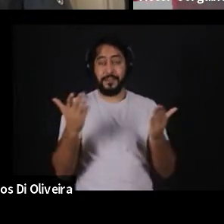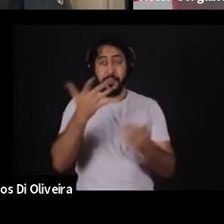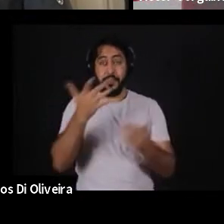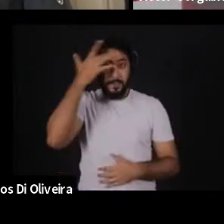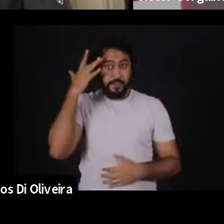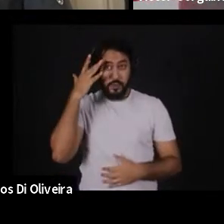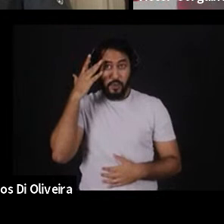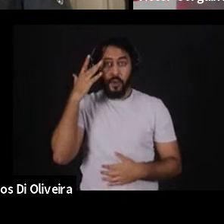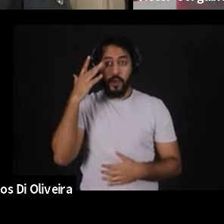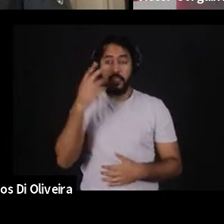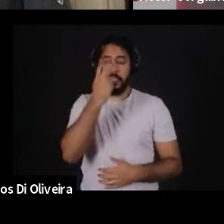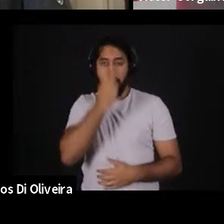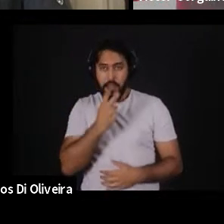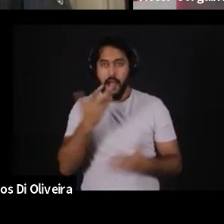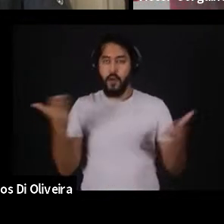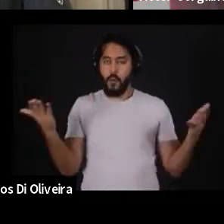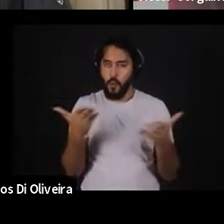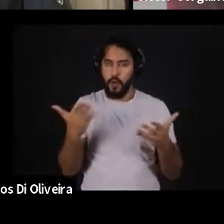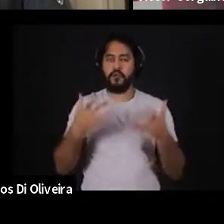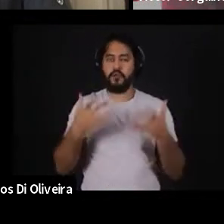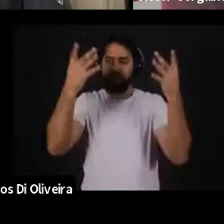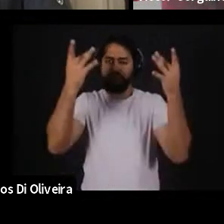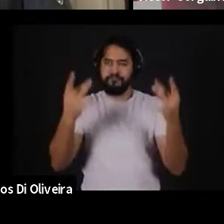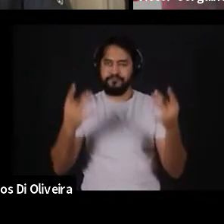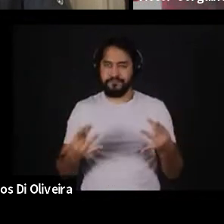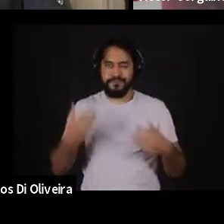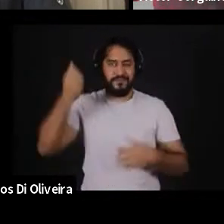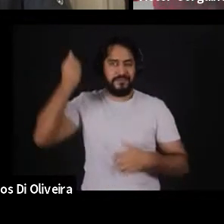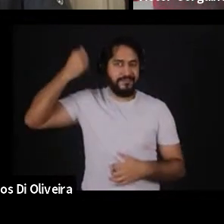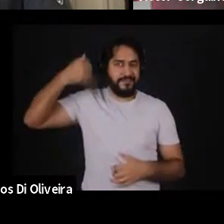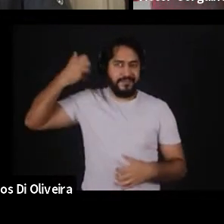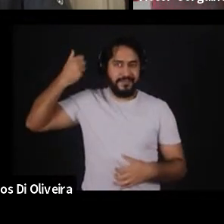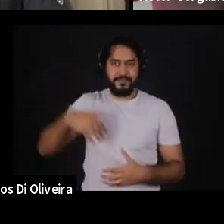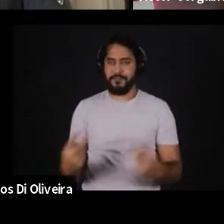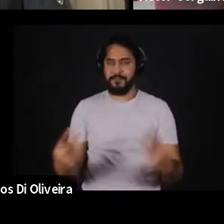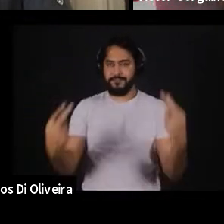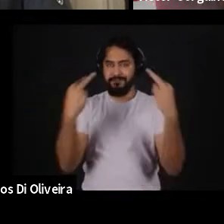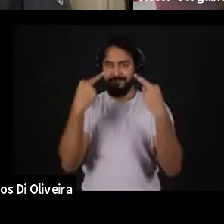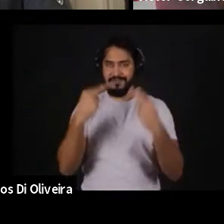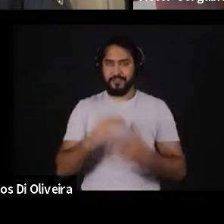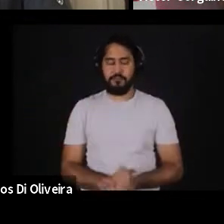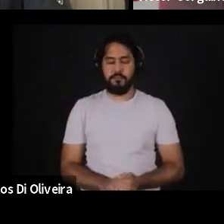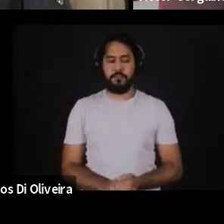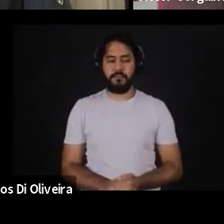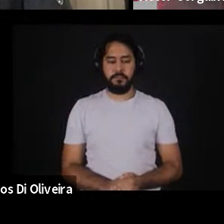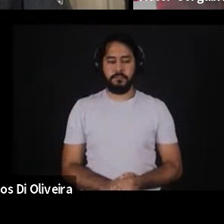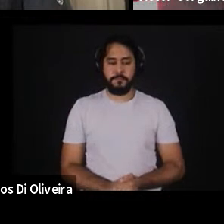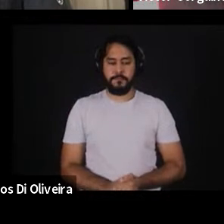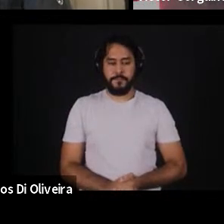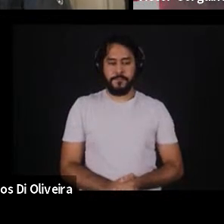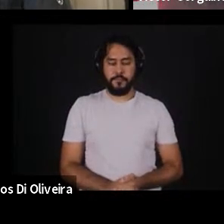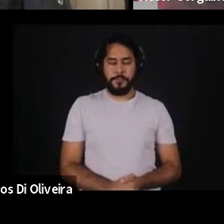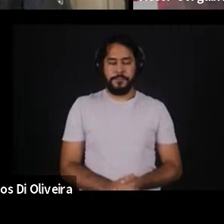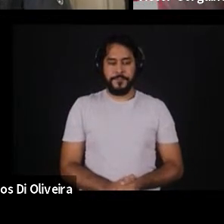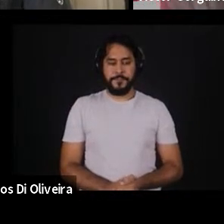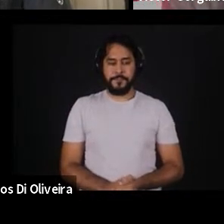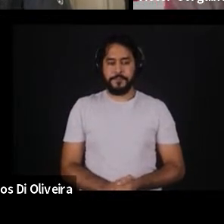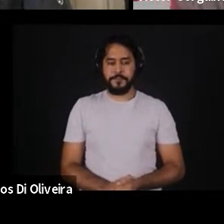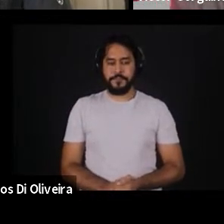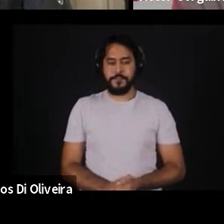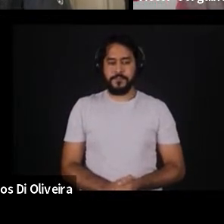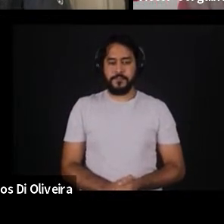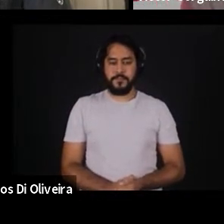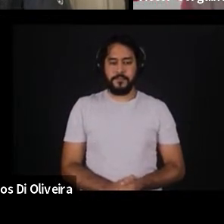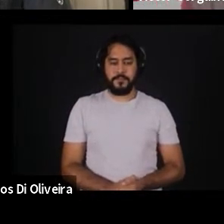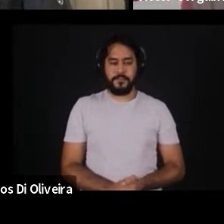me ver, eu sou um homem negro, tenho um cabelo black pro alto, estou vestindo duas camisas, uma